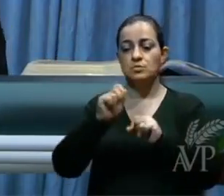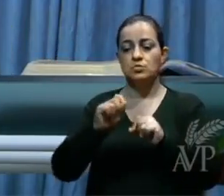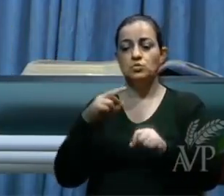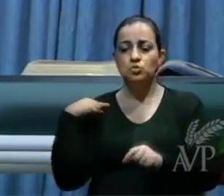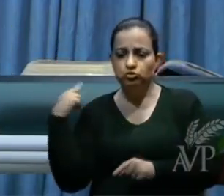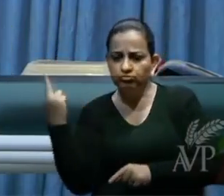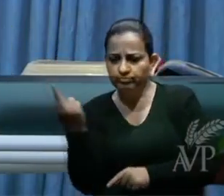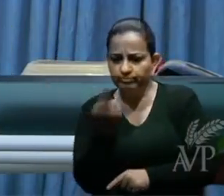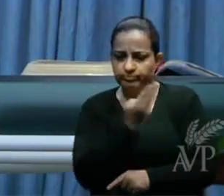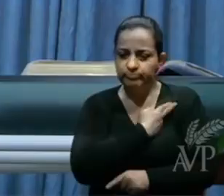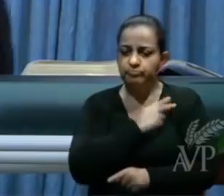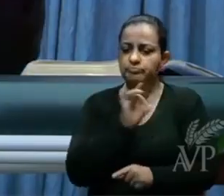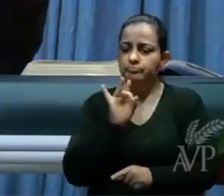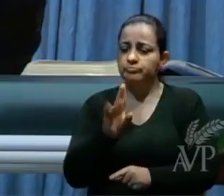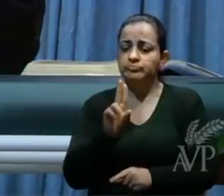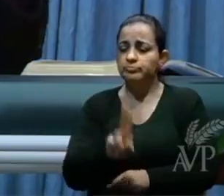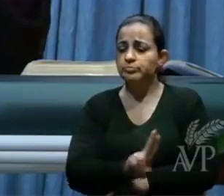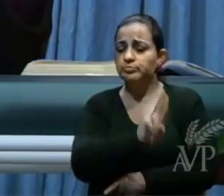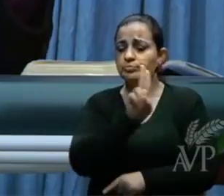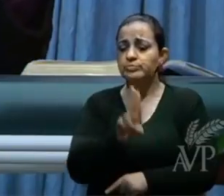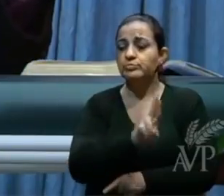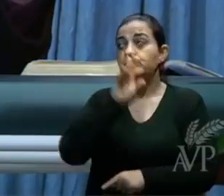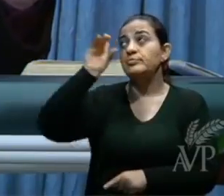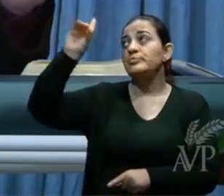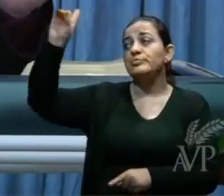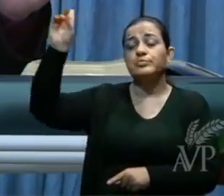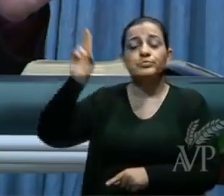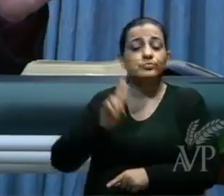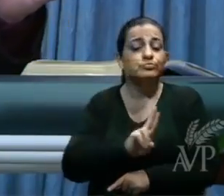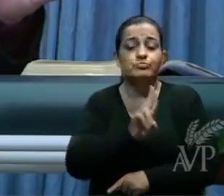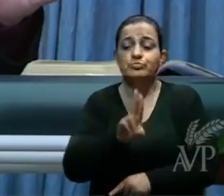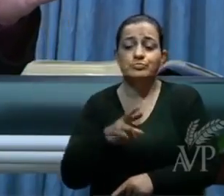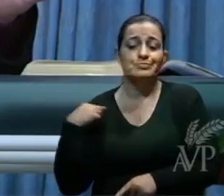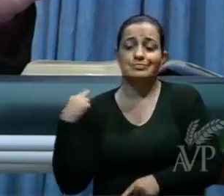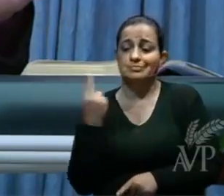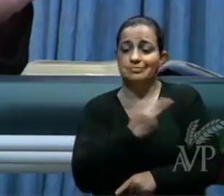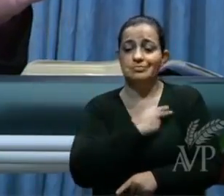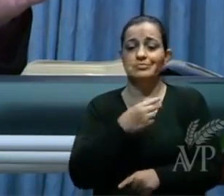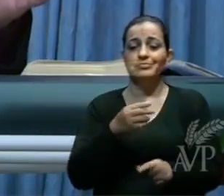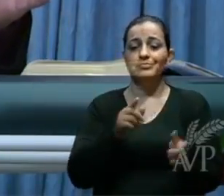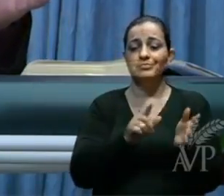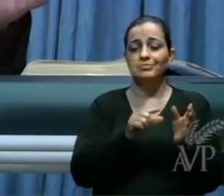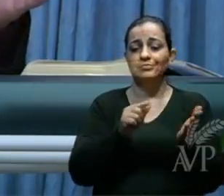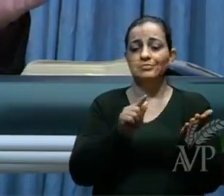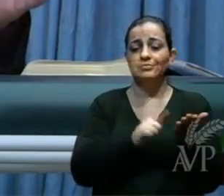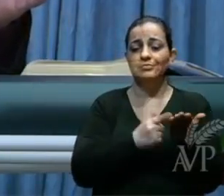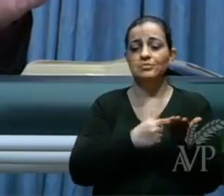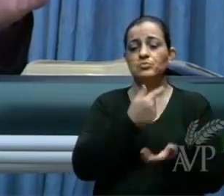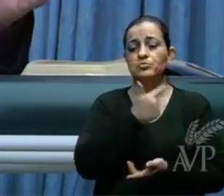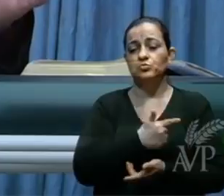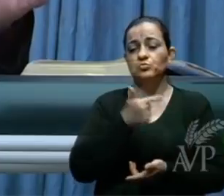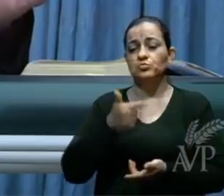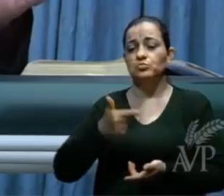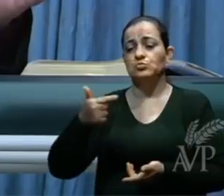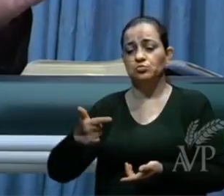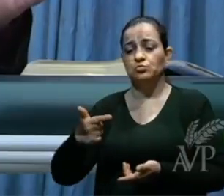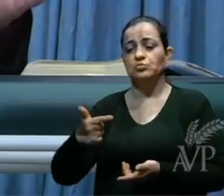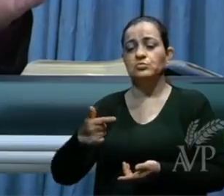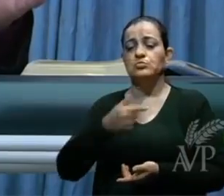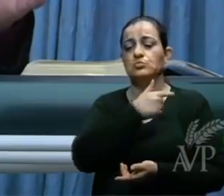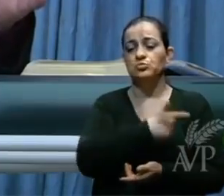somos apenas instrumentos parágrafo 22 22 e no